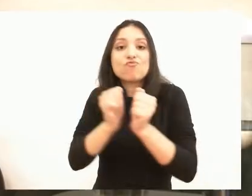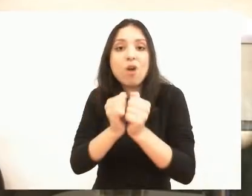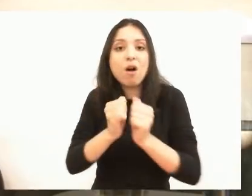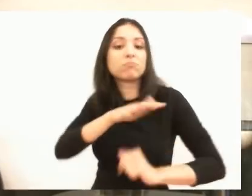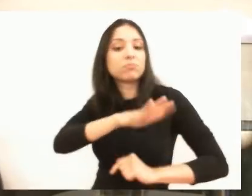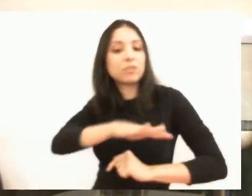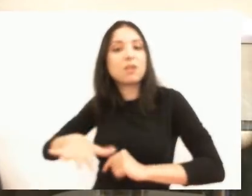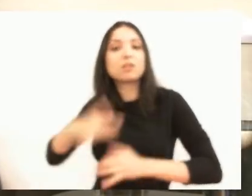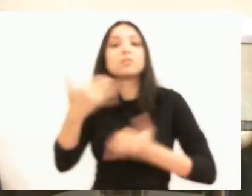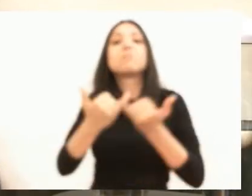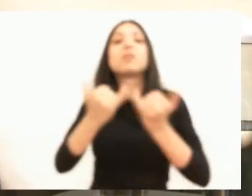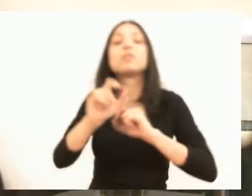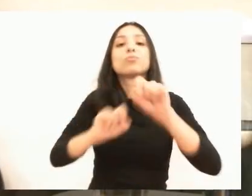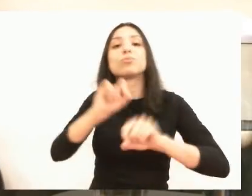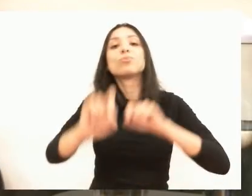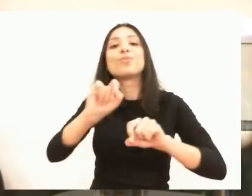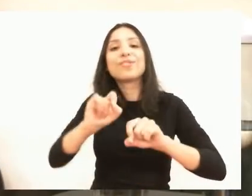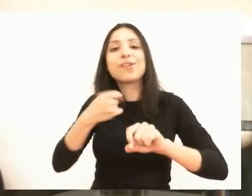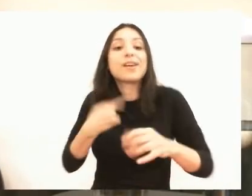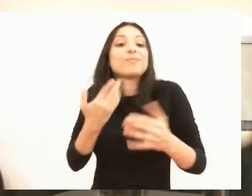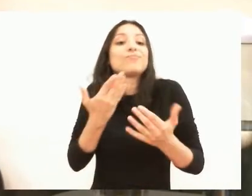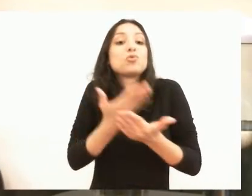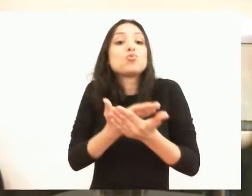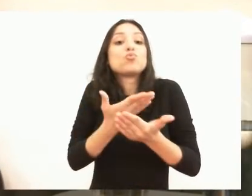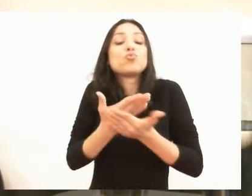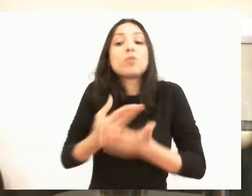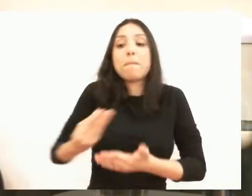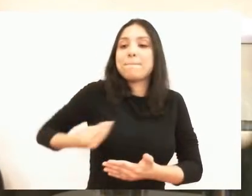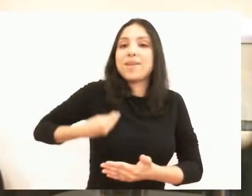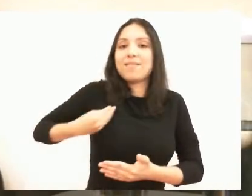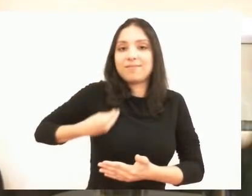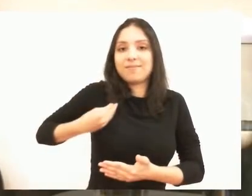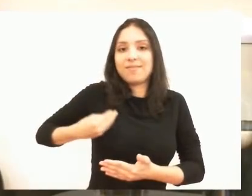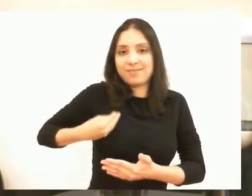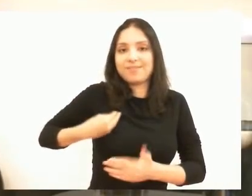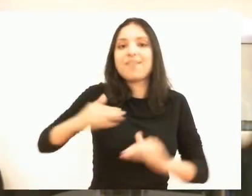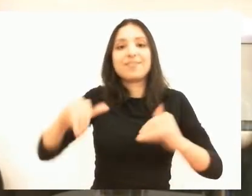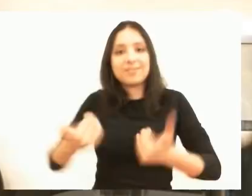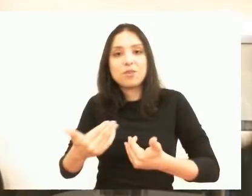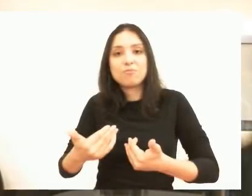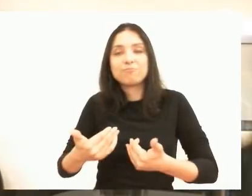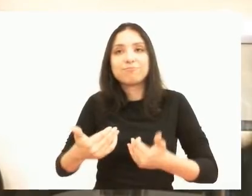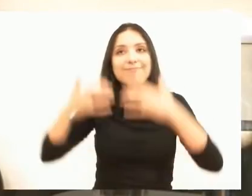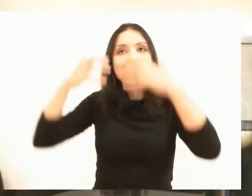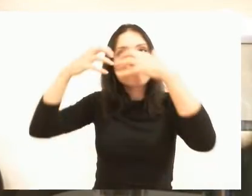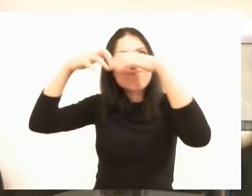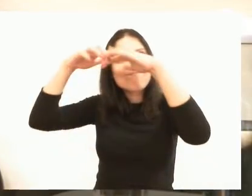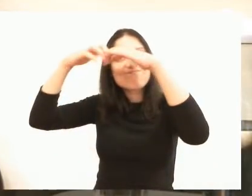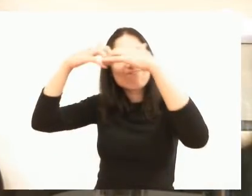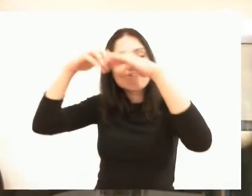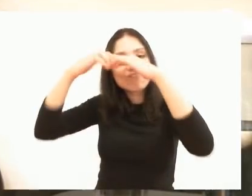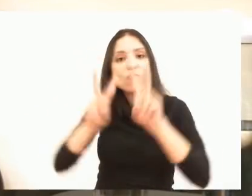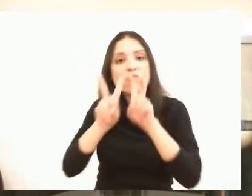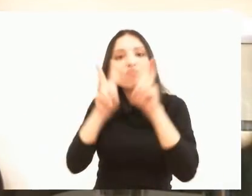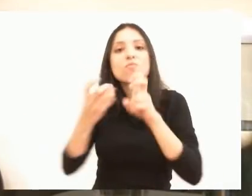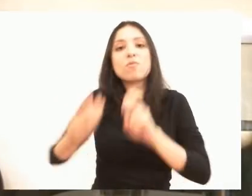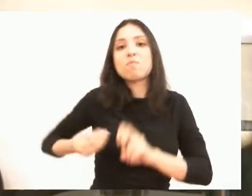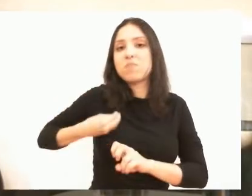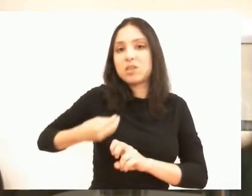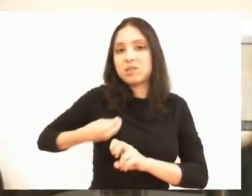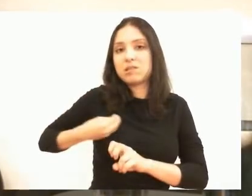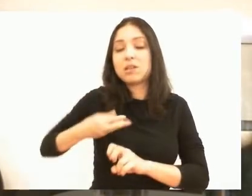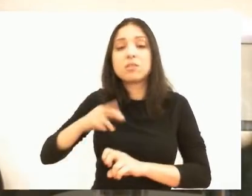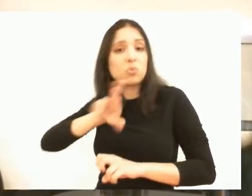vai estabelecendo o estudo da presença a construção da presença e não só a construção da